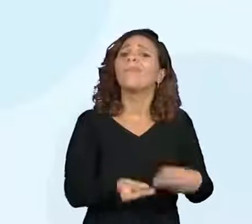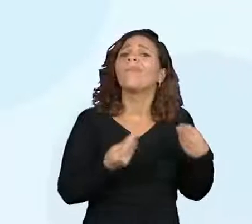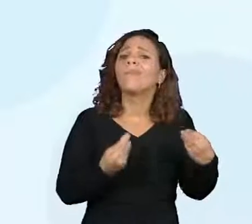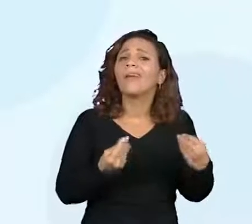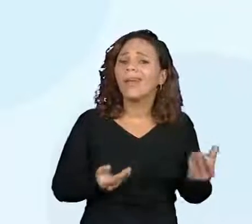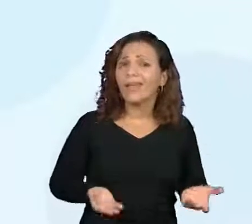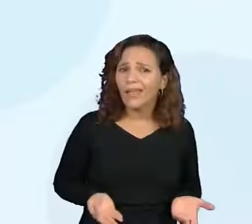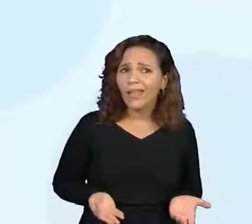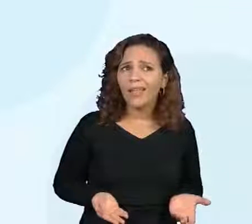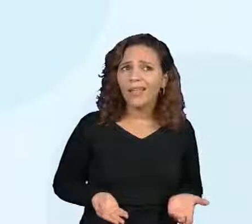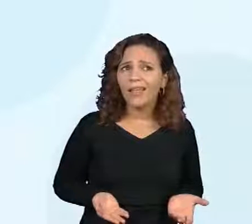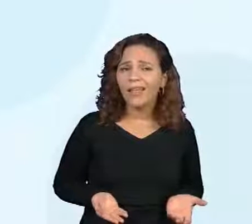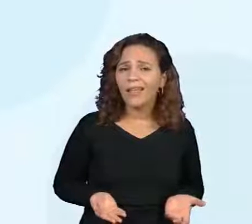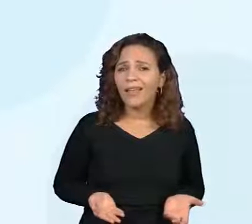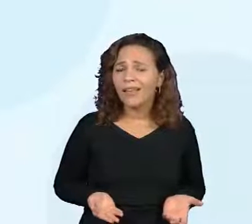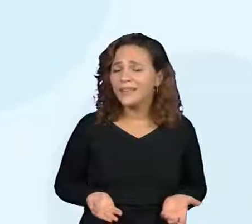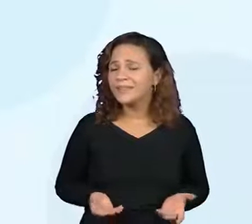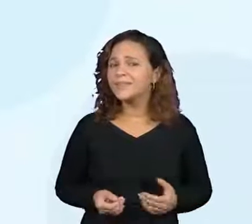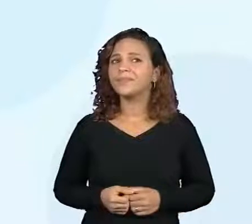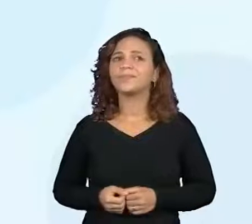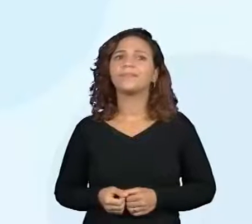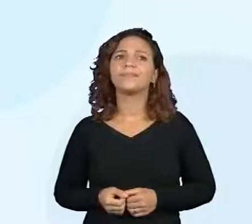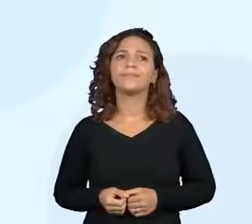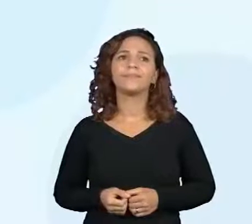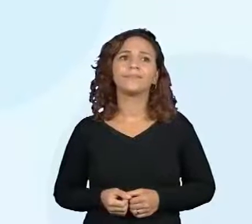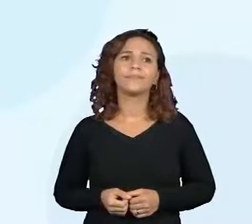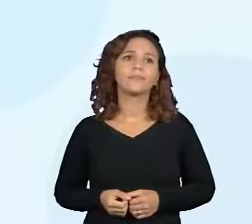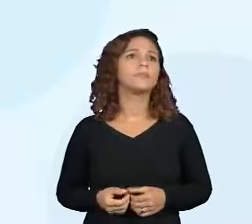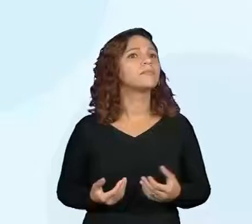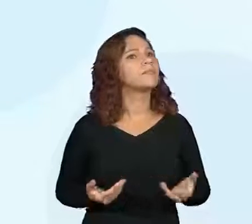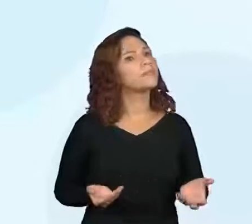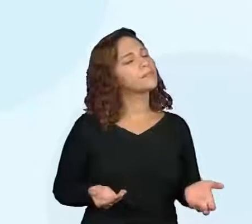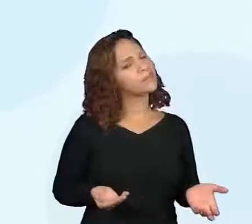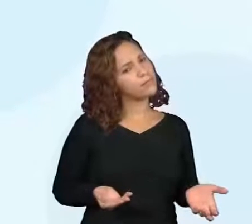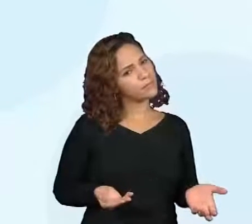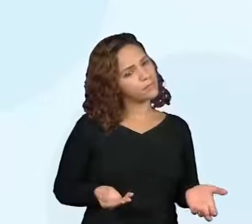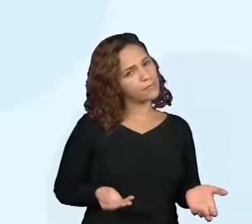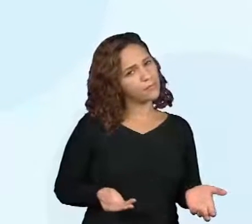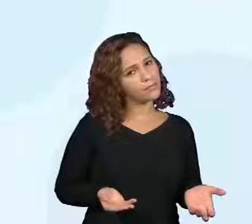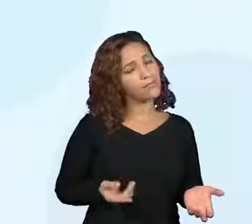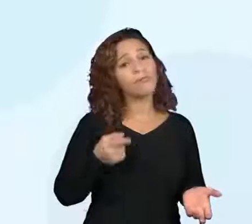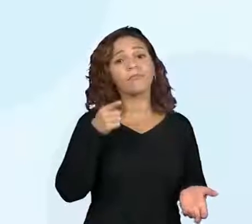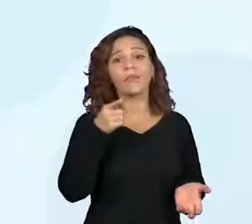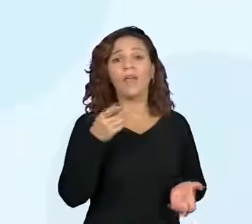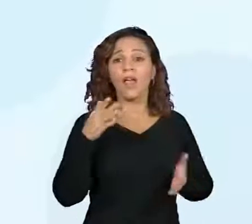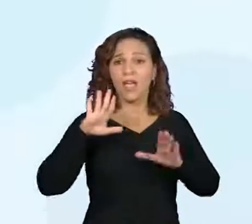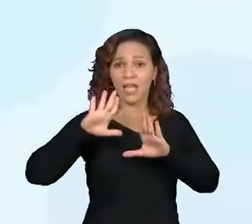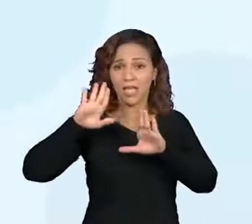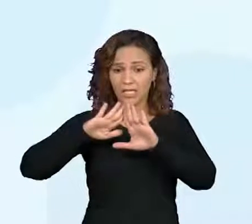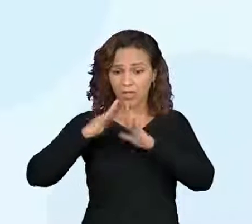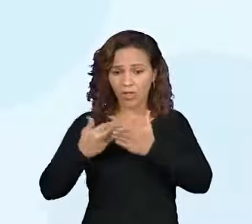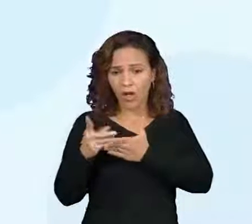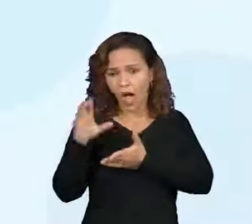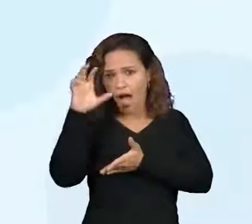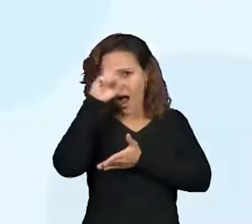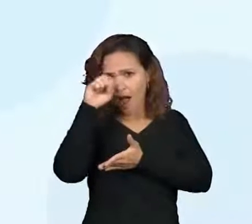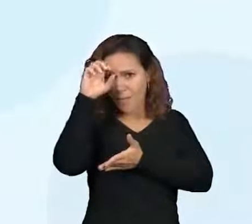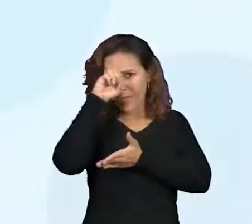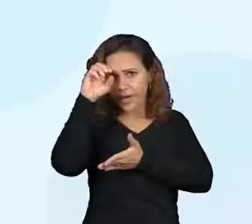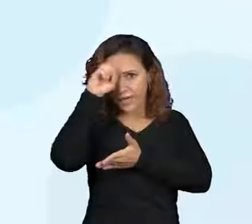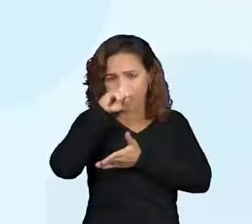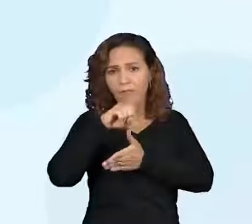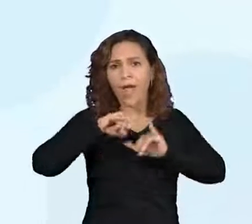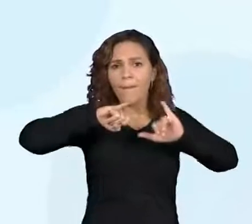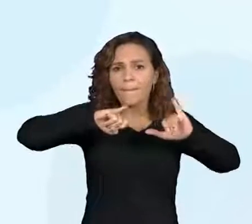Segundo quadrado. Para você não esquecer o que aprendeu. Aqui a gente percebe que é um personagem